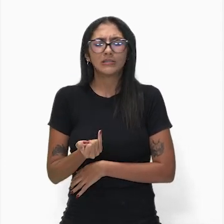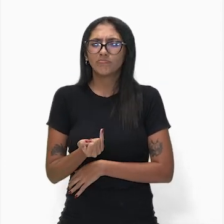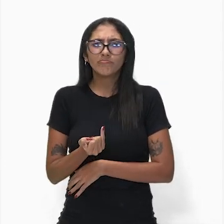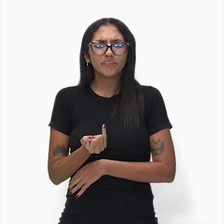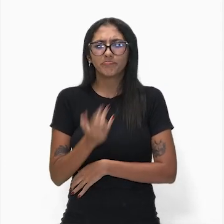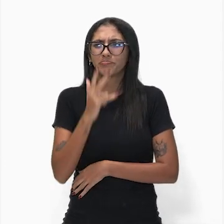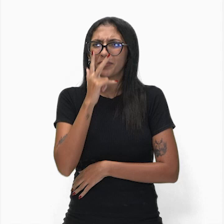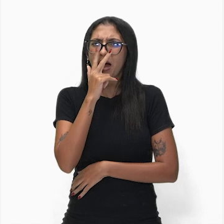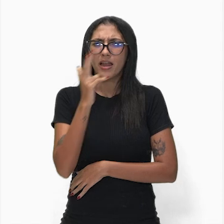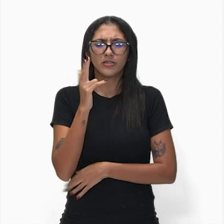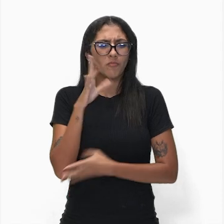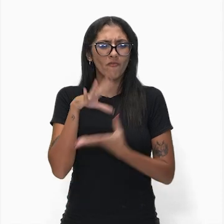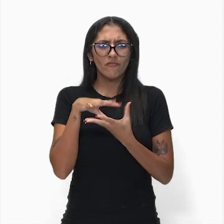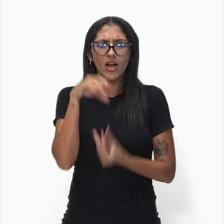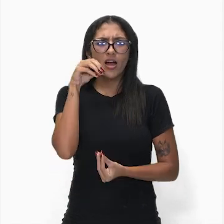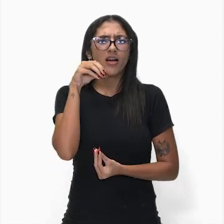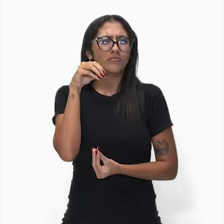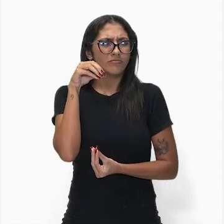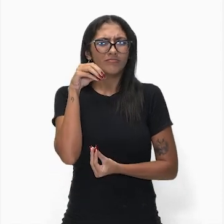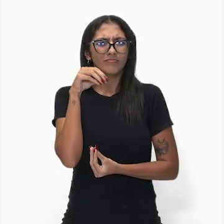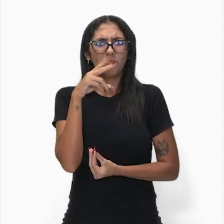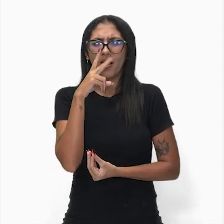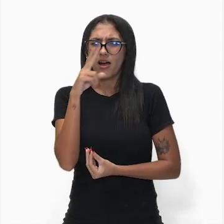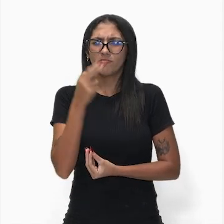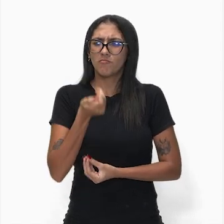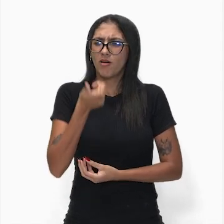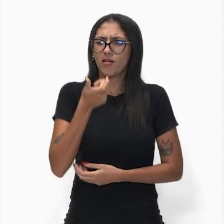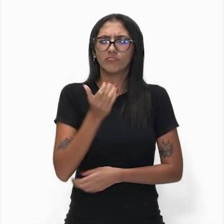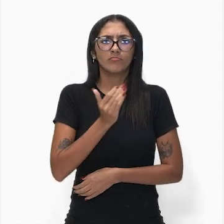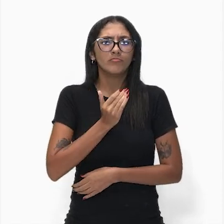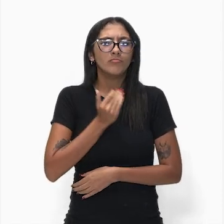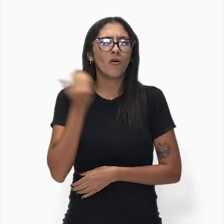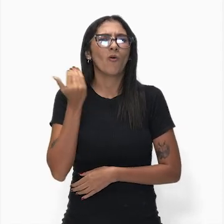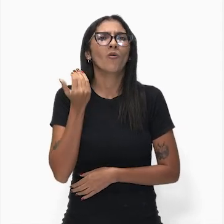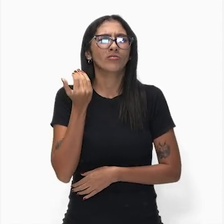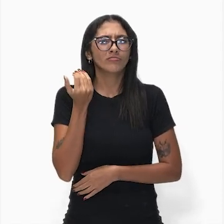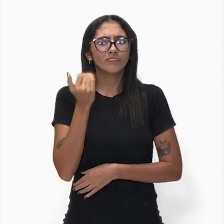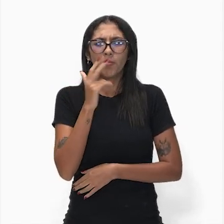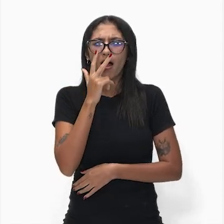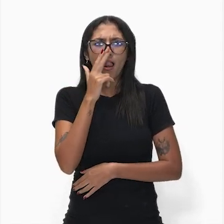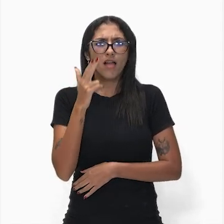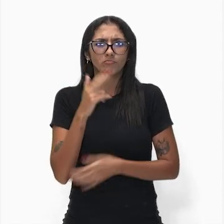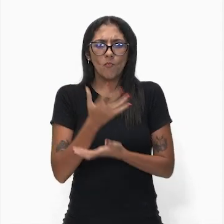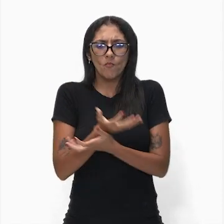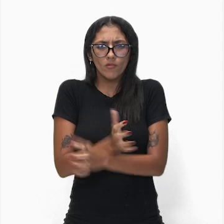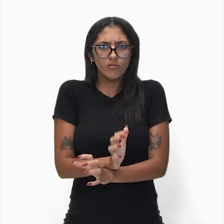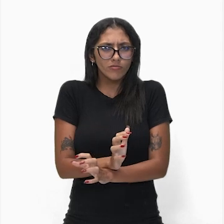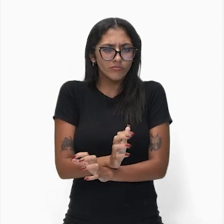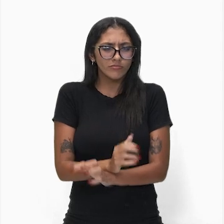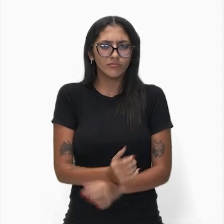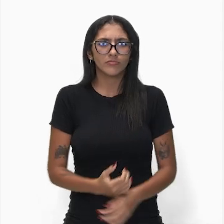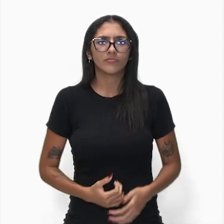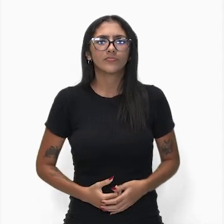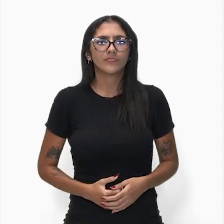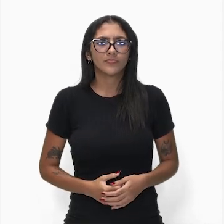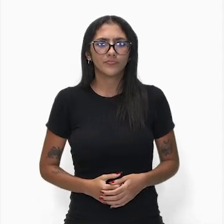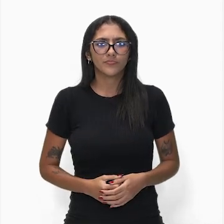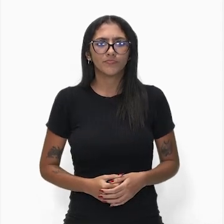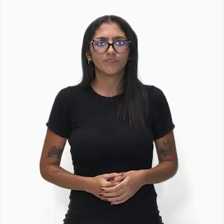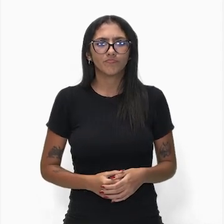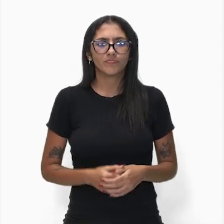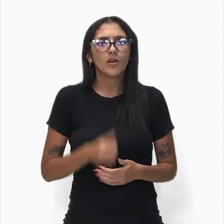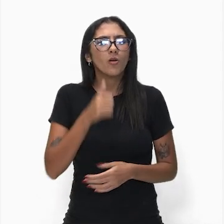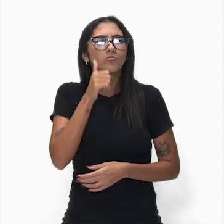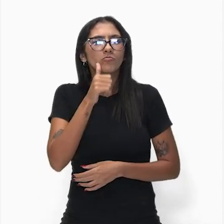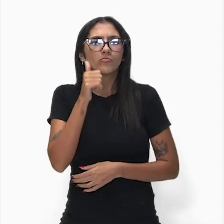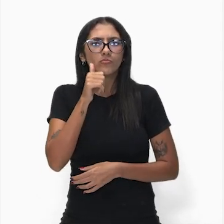visagem, que nem a morte, que só talvez um esqueleto fosse tão magro. A moça dirigiu-se a